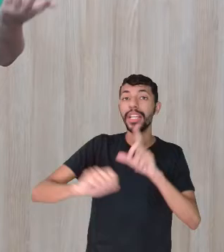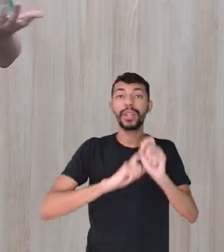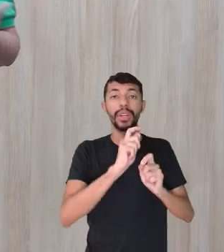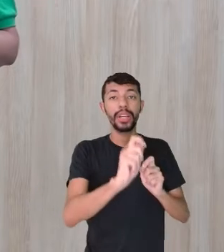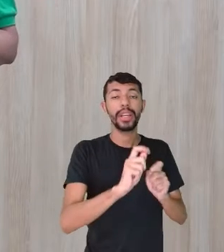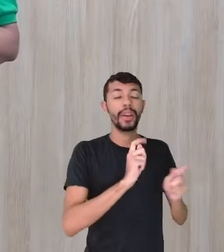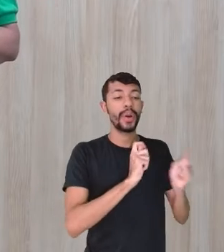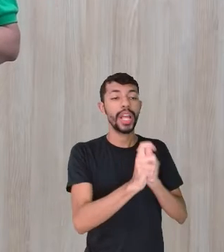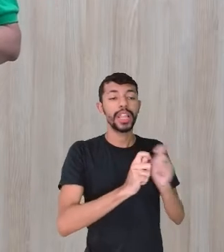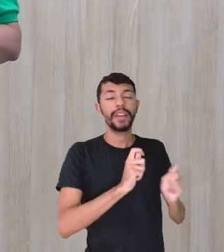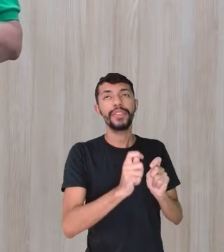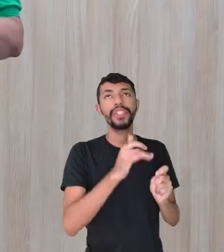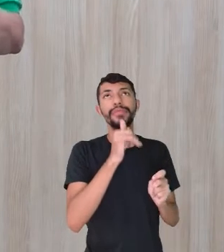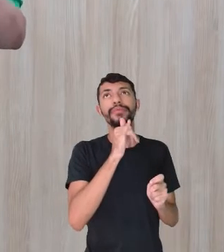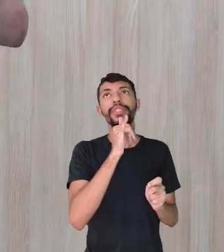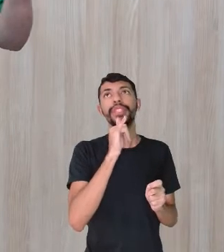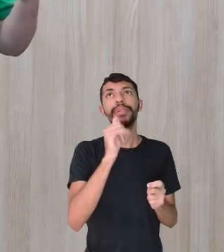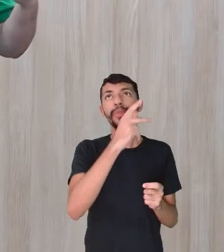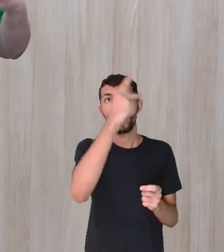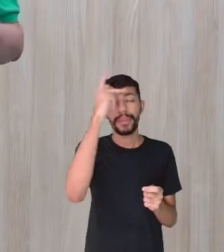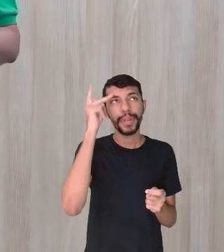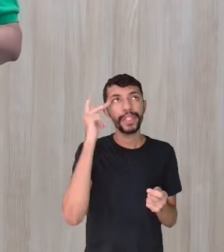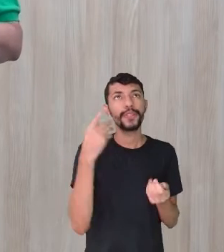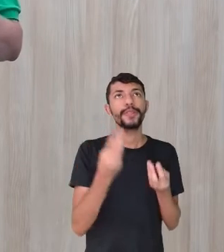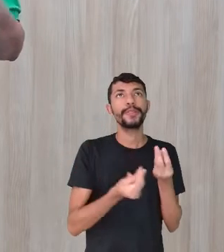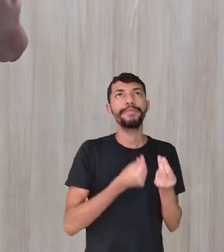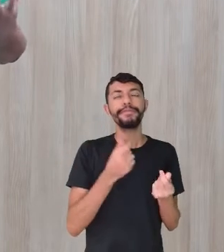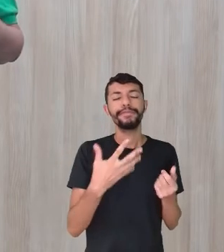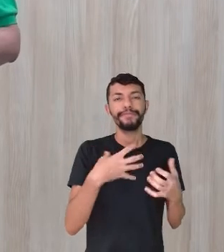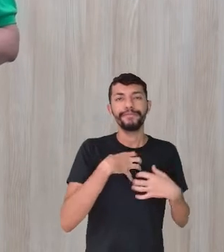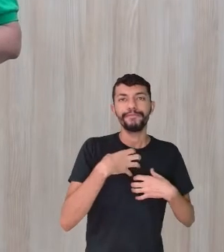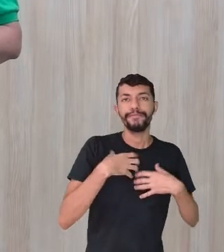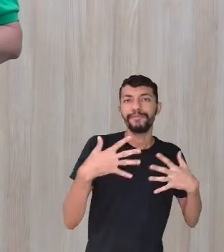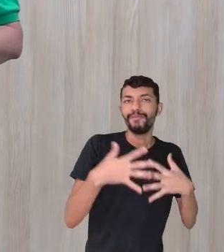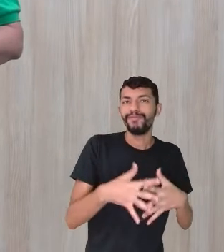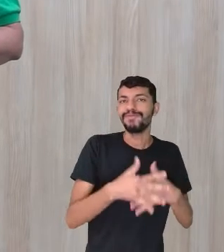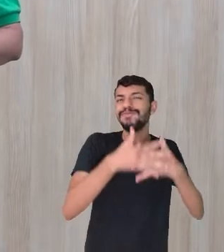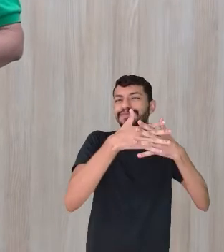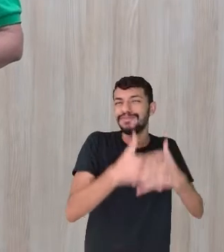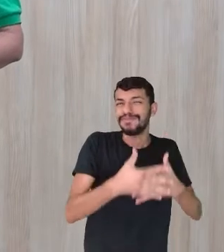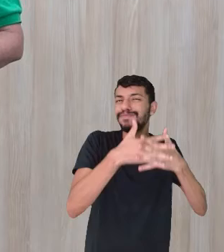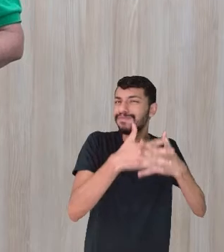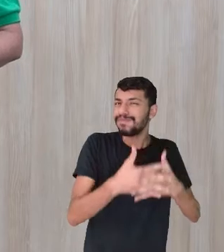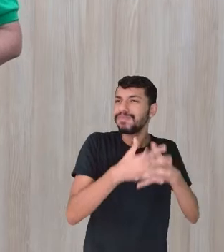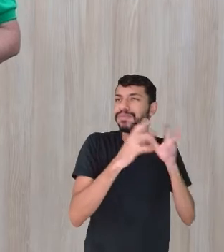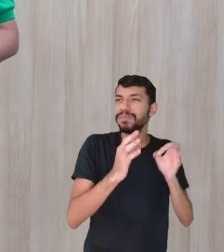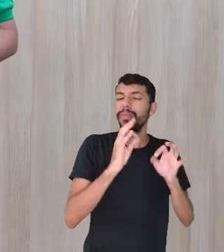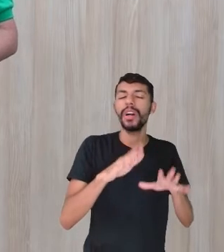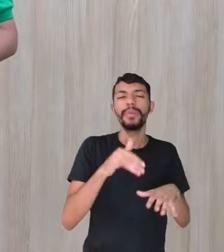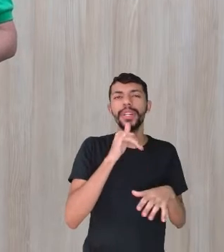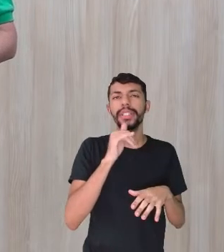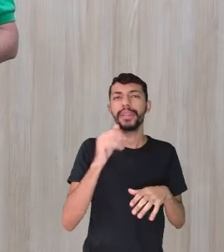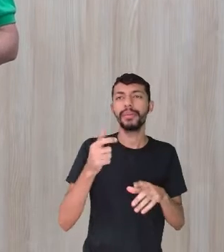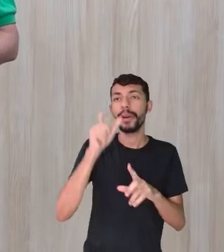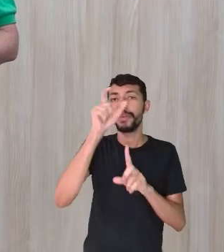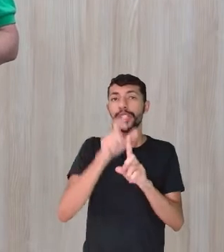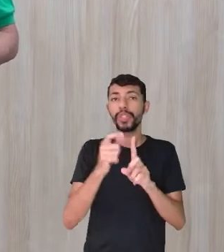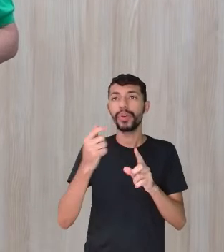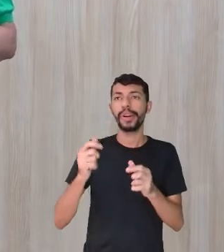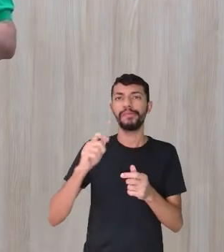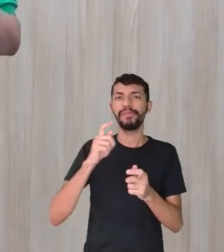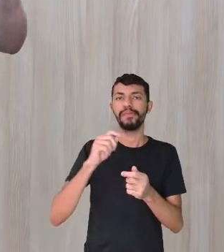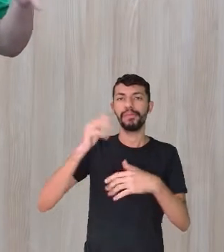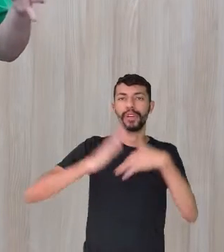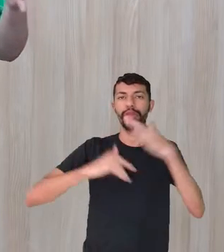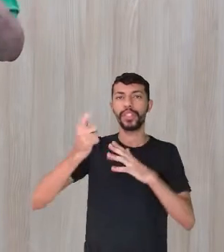que está em uma situação complicada, que um jornalista vai lá e faz aquela entrevista